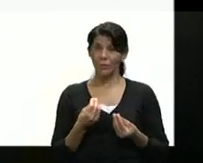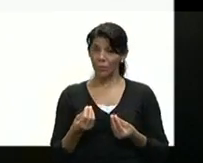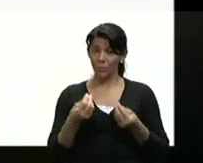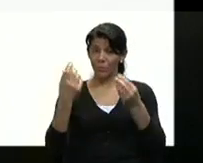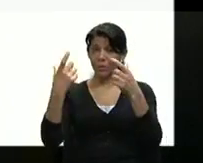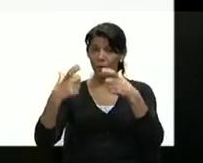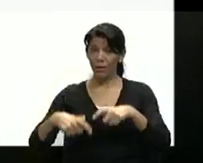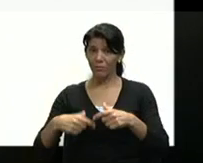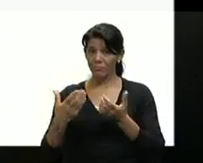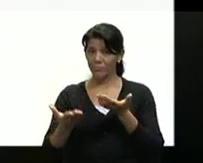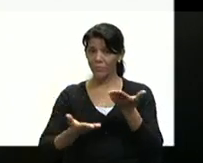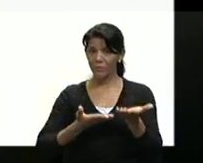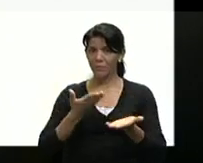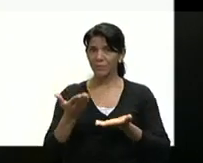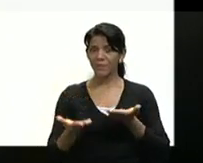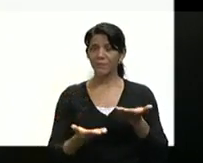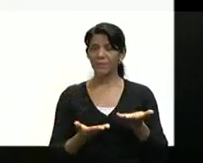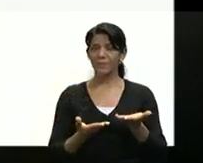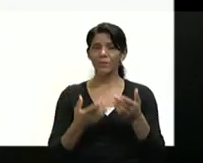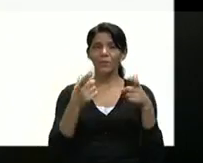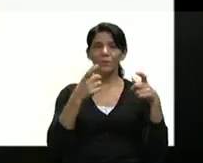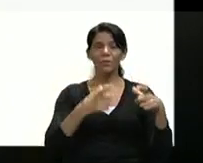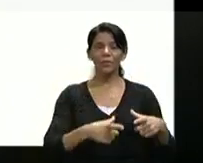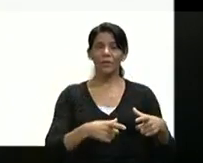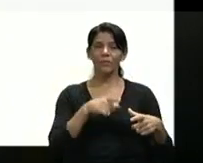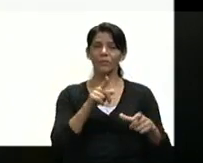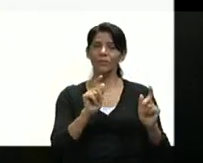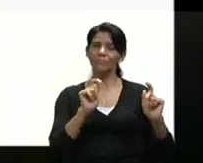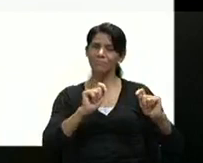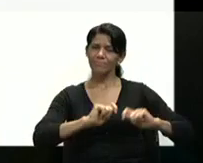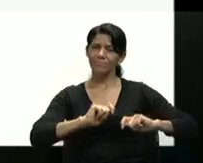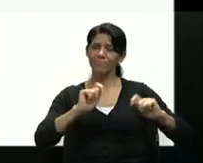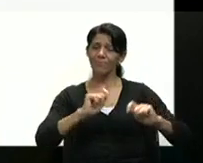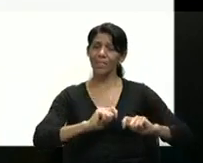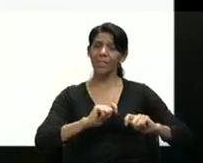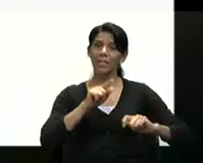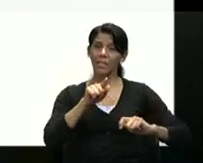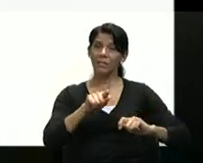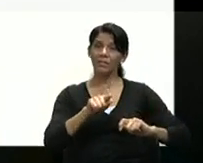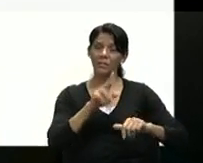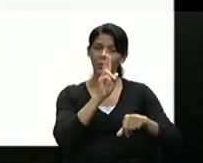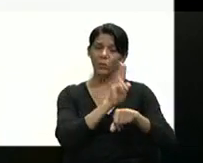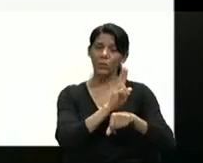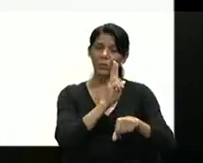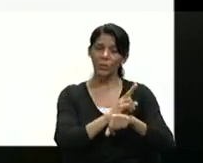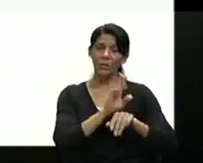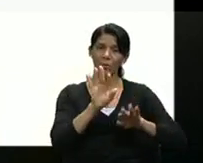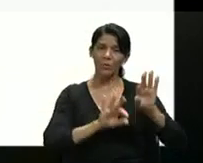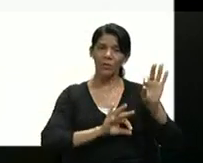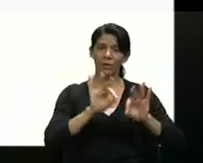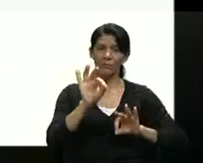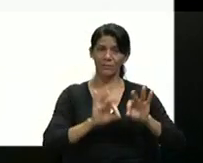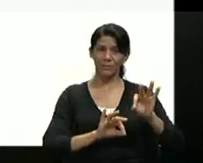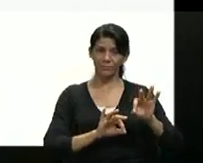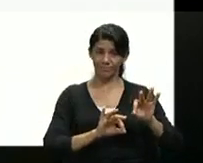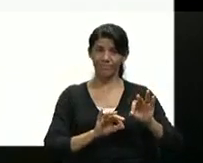um local de tratamento, locais onde sejam possíveis ações de gestão de organização.